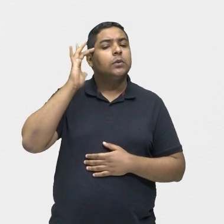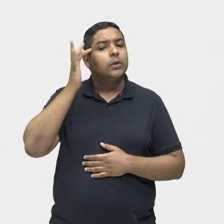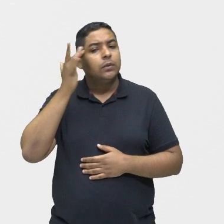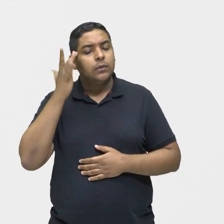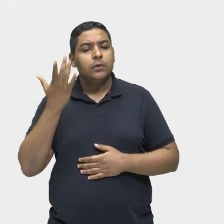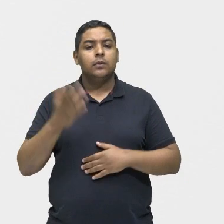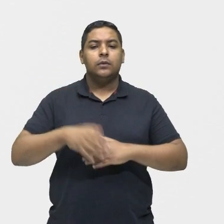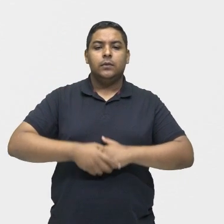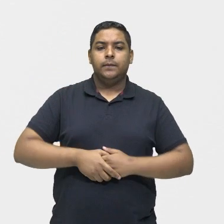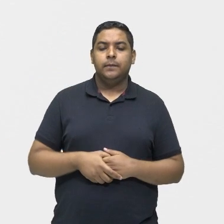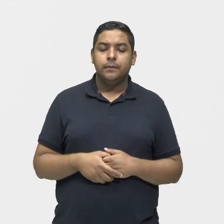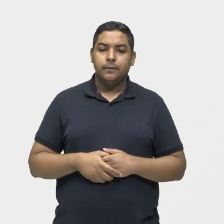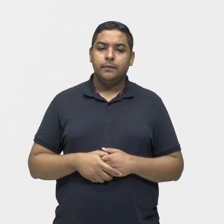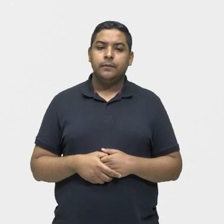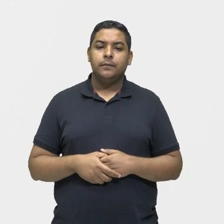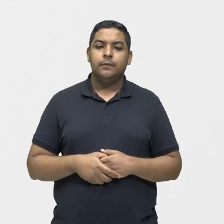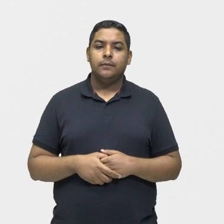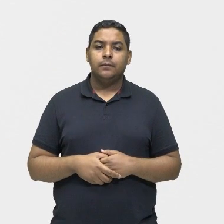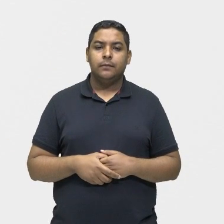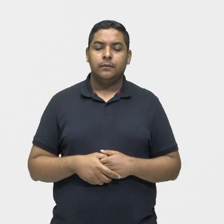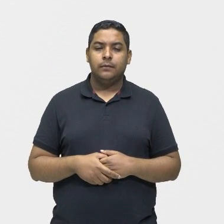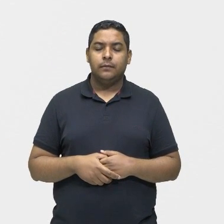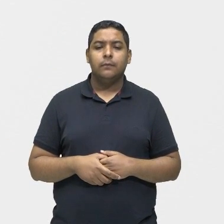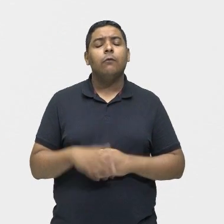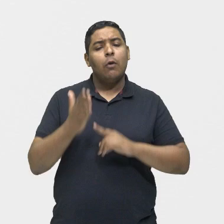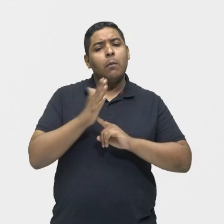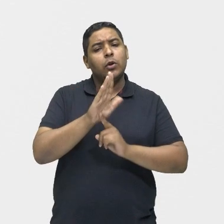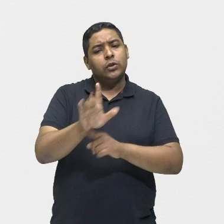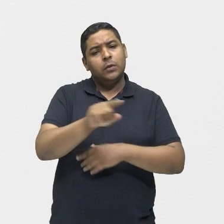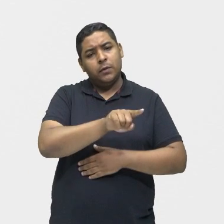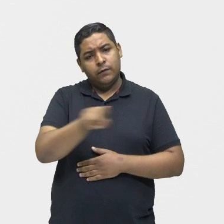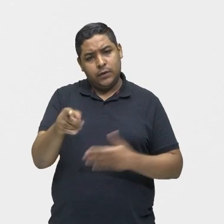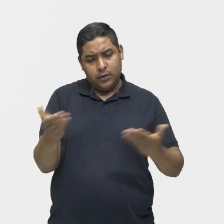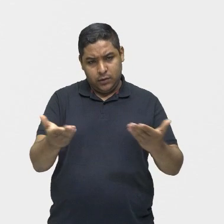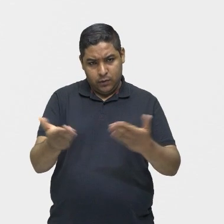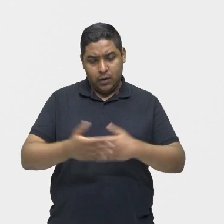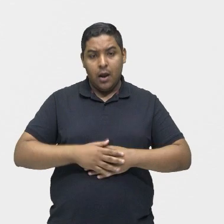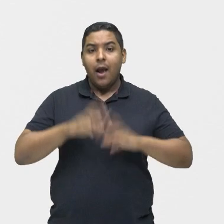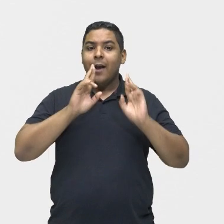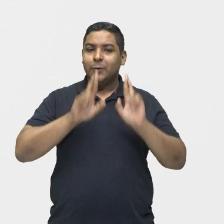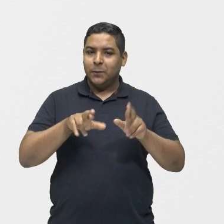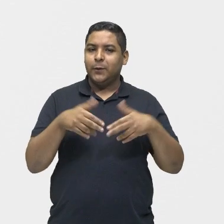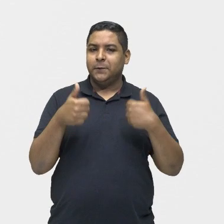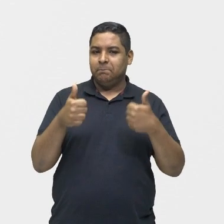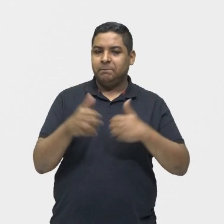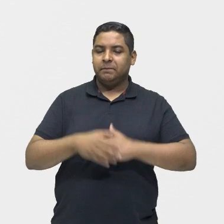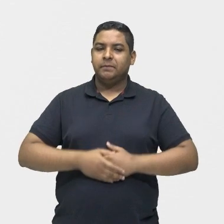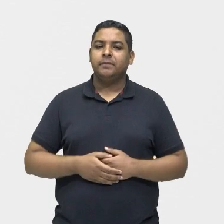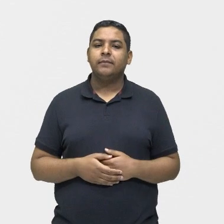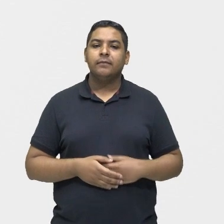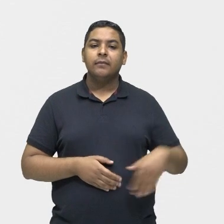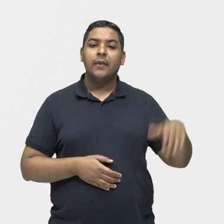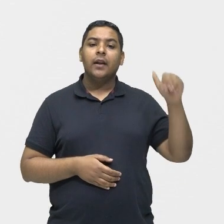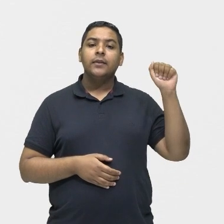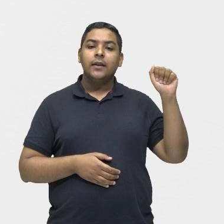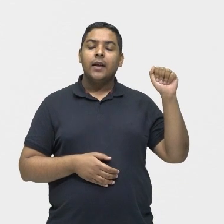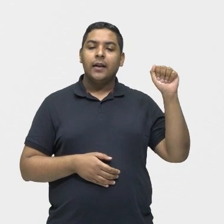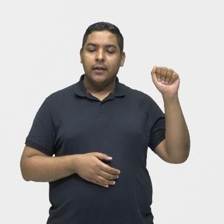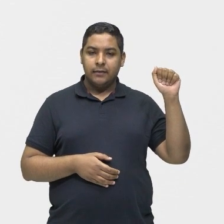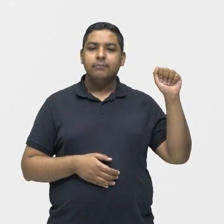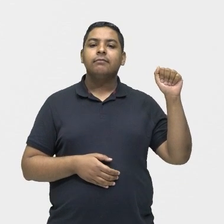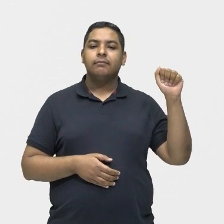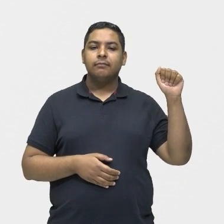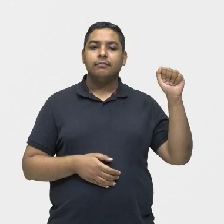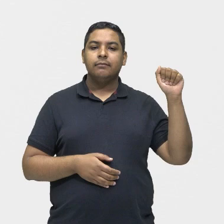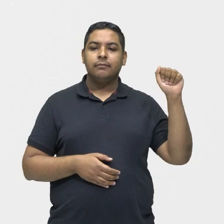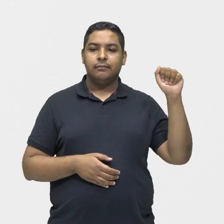possibilidade, pedido, dedução. Vou mostrar para vocês agora as respostas. Olha só na letra A. Então, resposta da letra